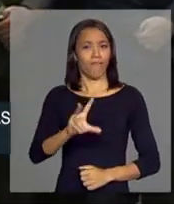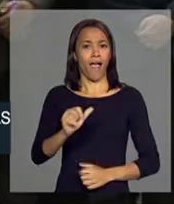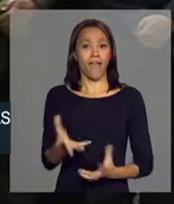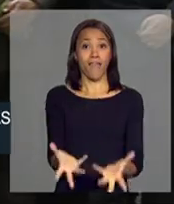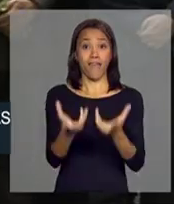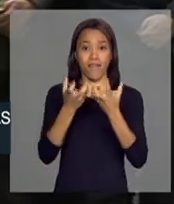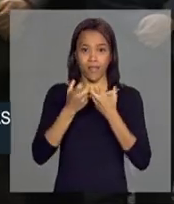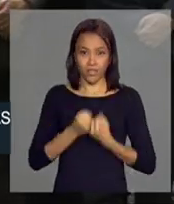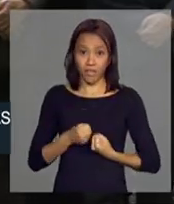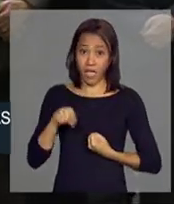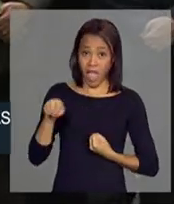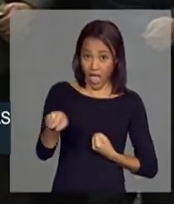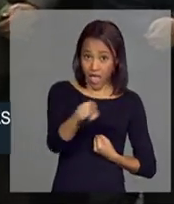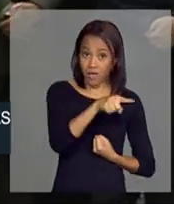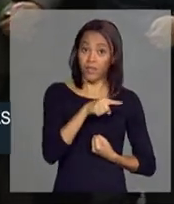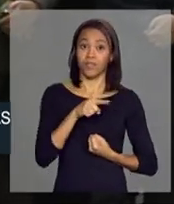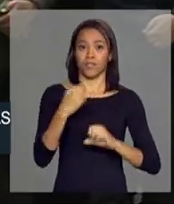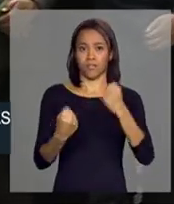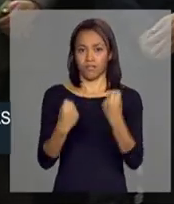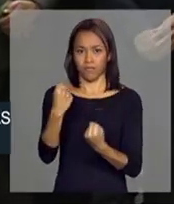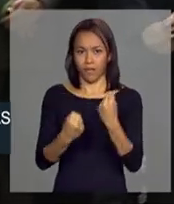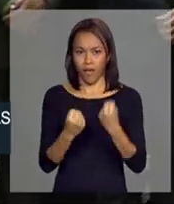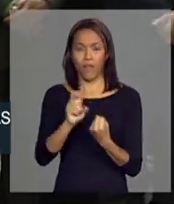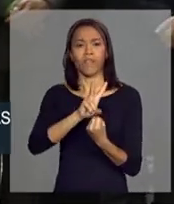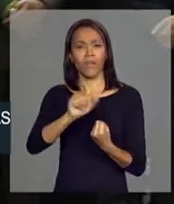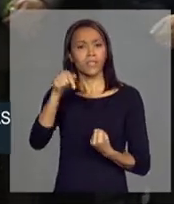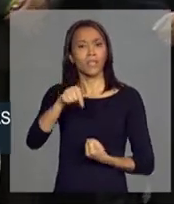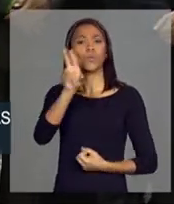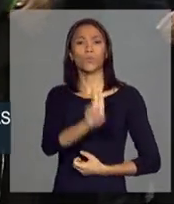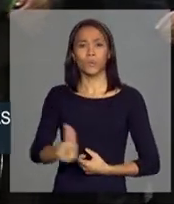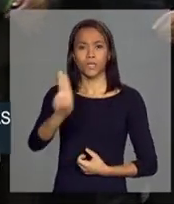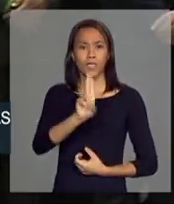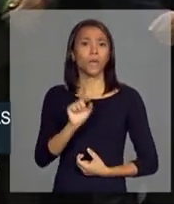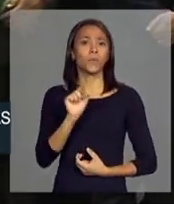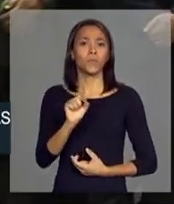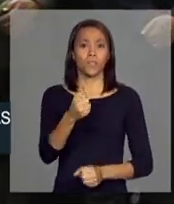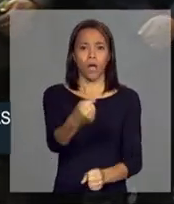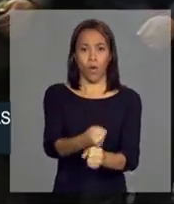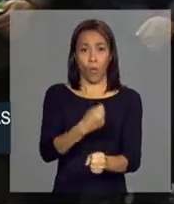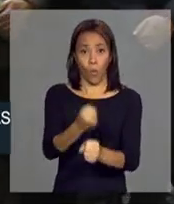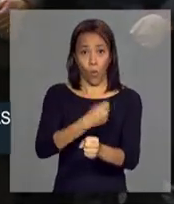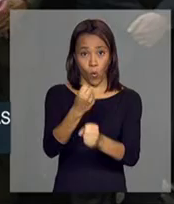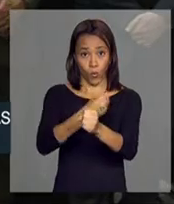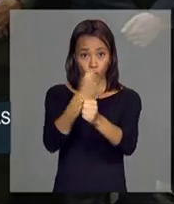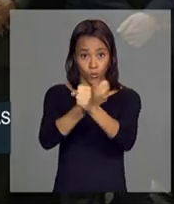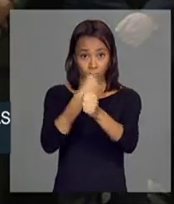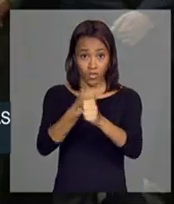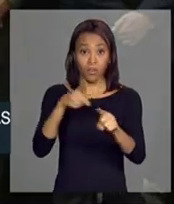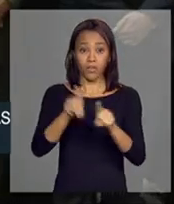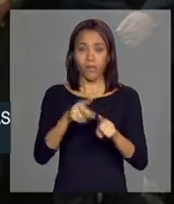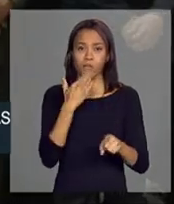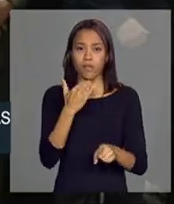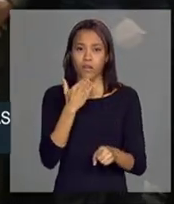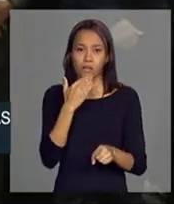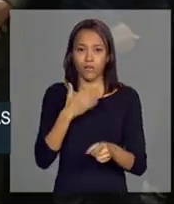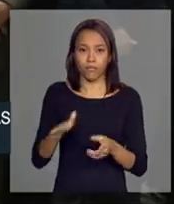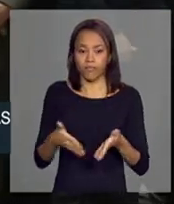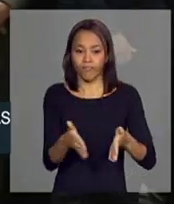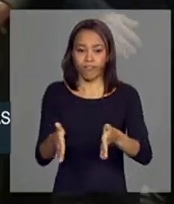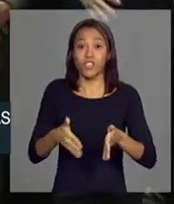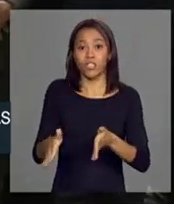equipamentos que serão utilizados na construção e recuperação de estradas vicinais